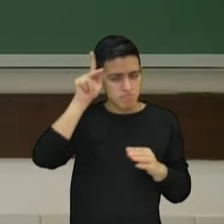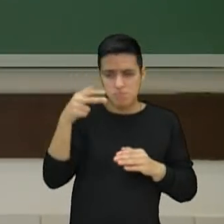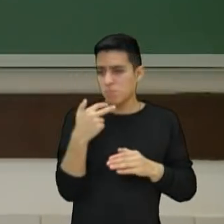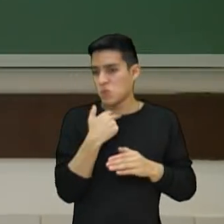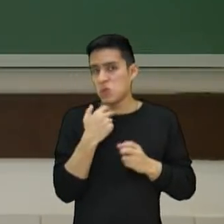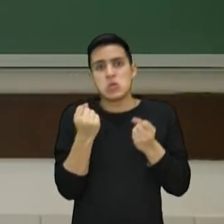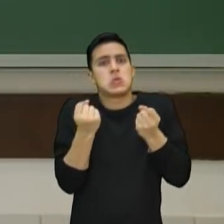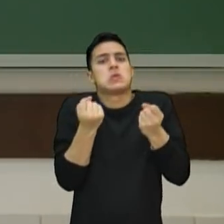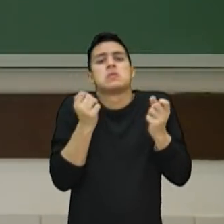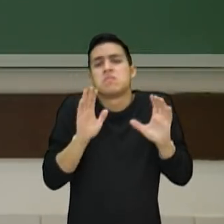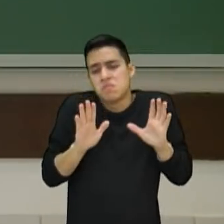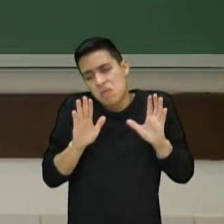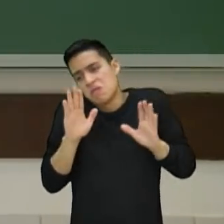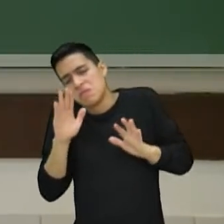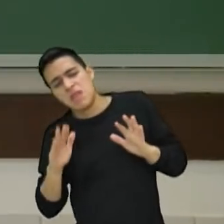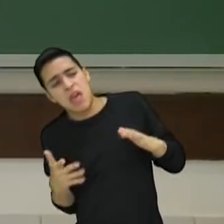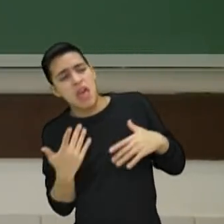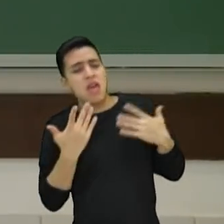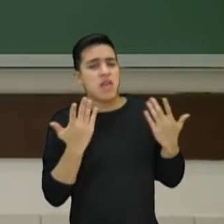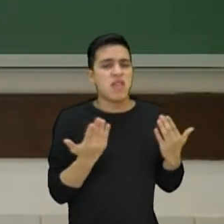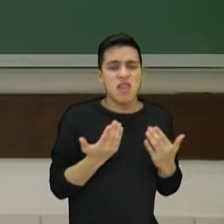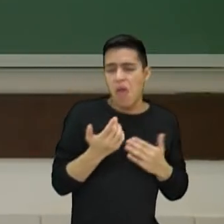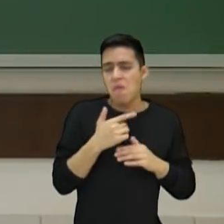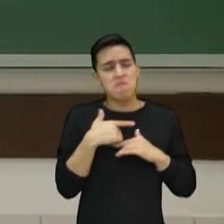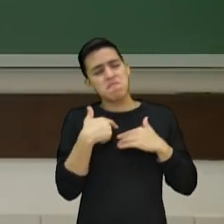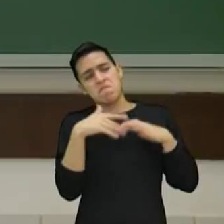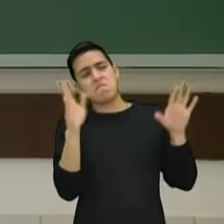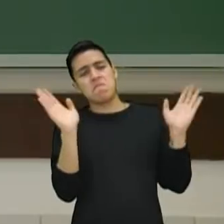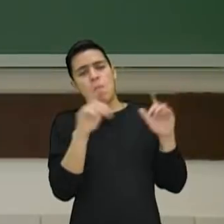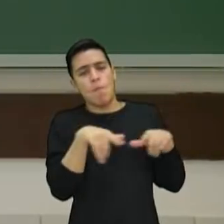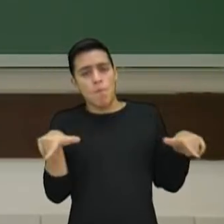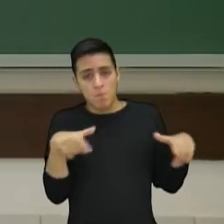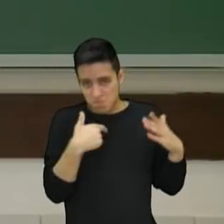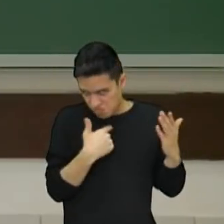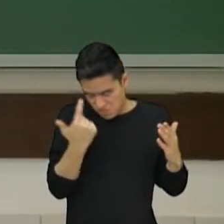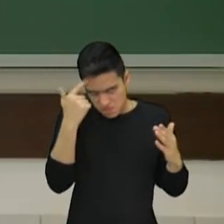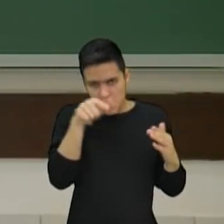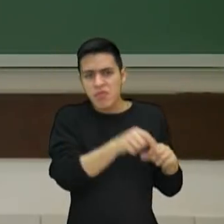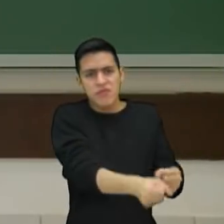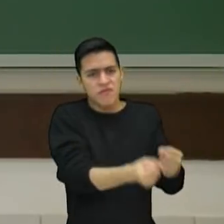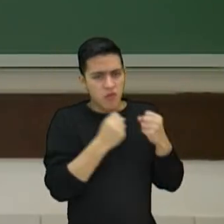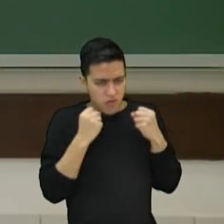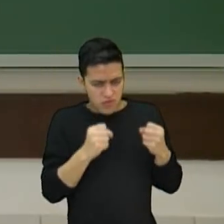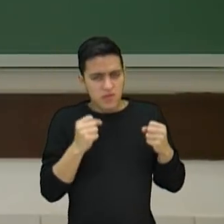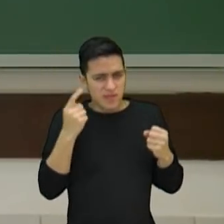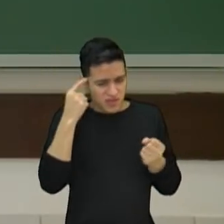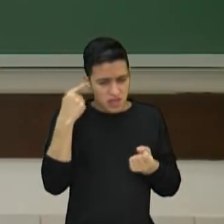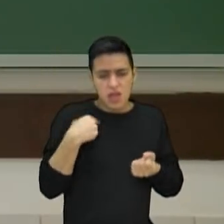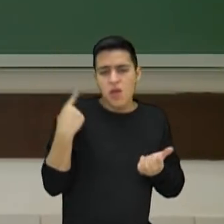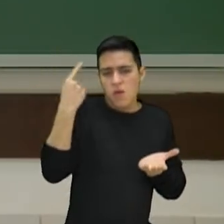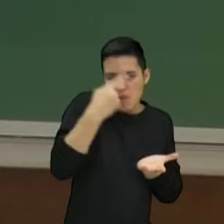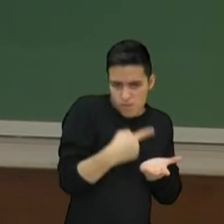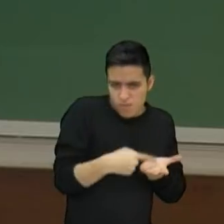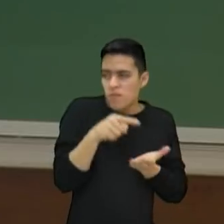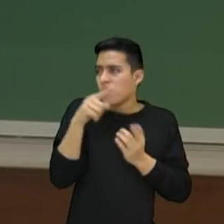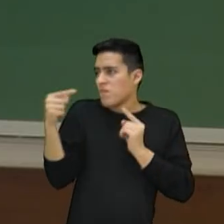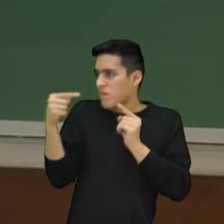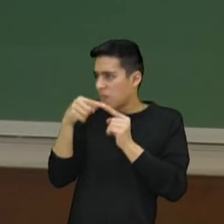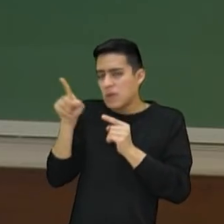tão forte, pode ser um pouco menos, pode não existir. Para mim, ela é forte. Compactuo com a opinião do